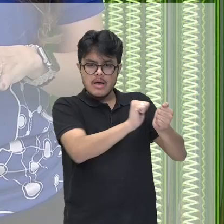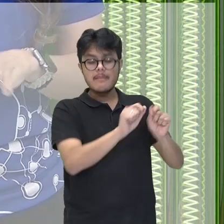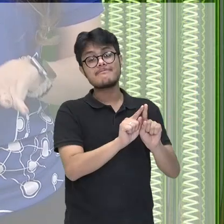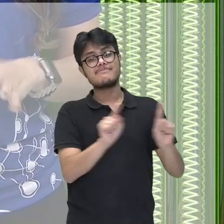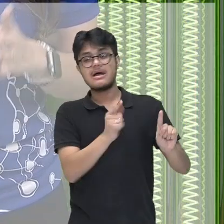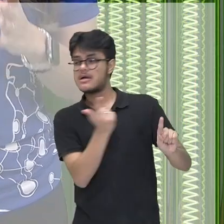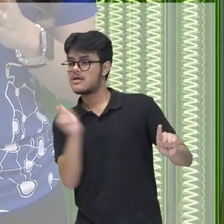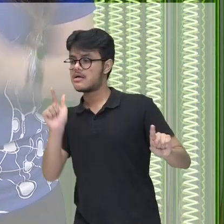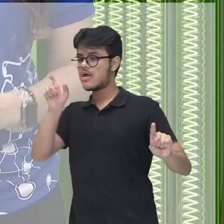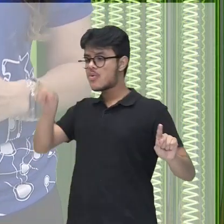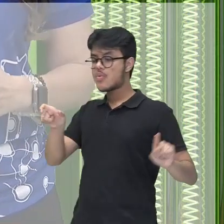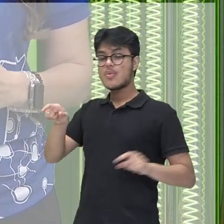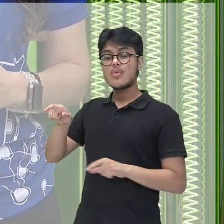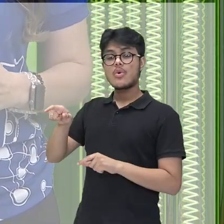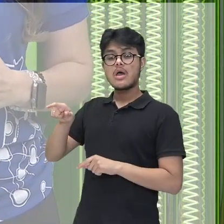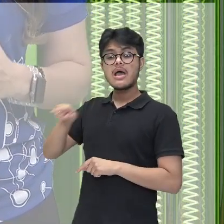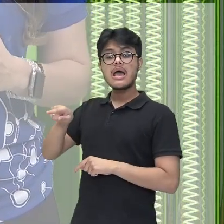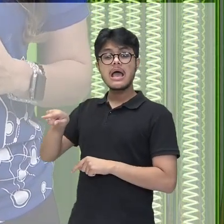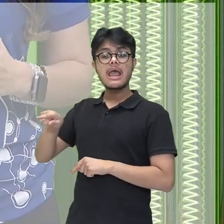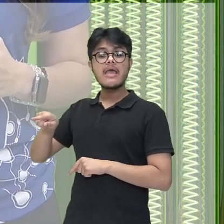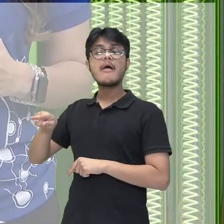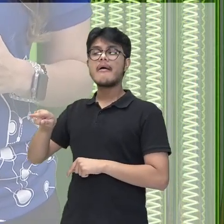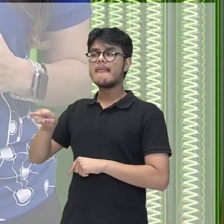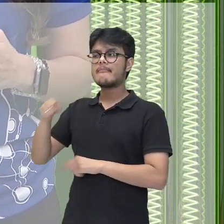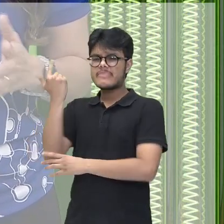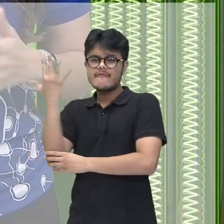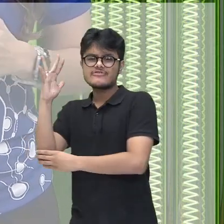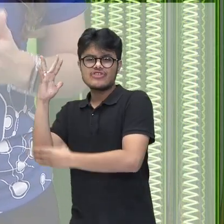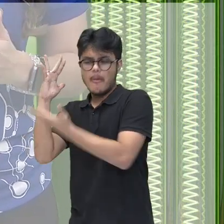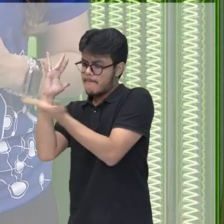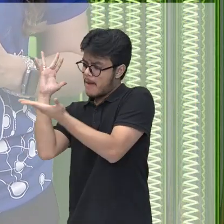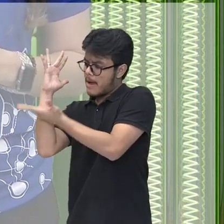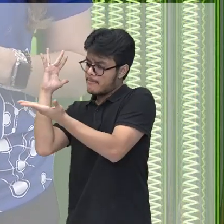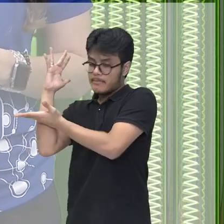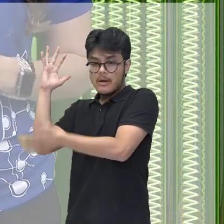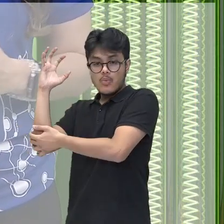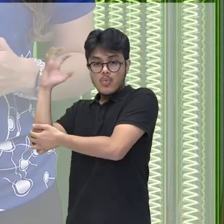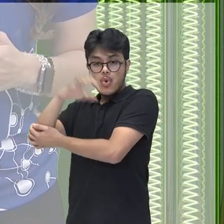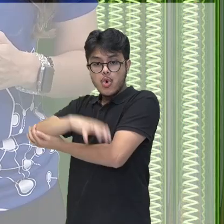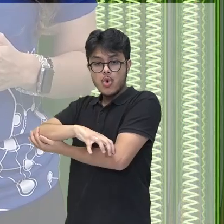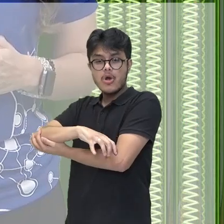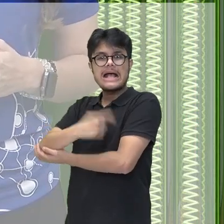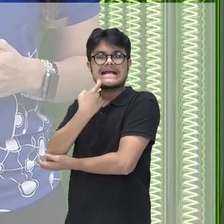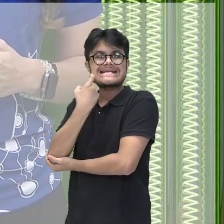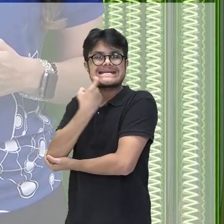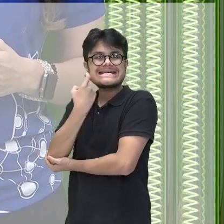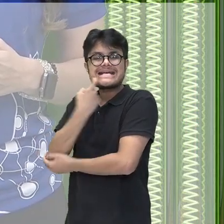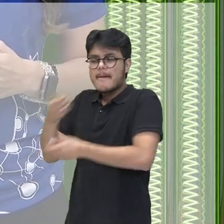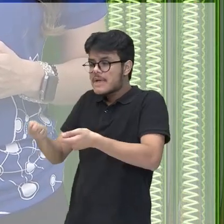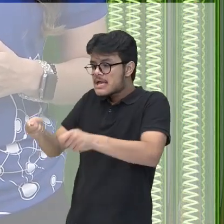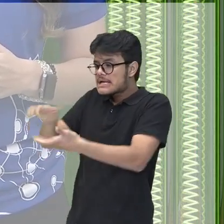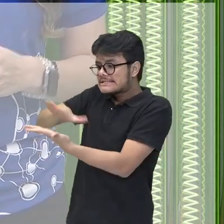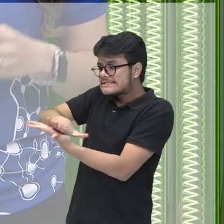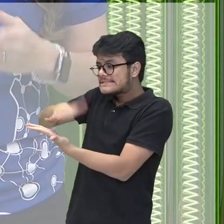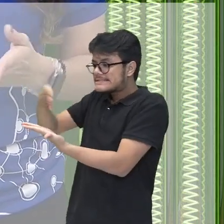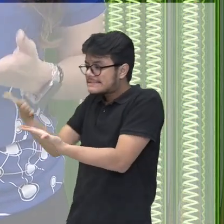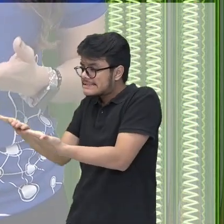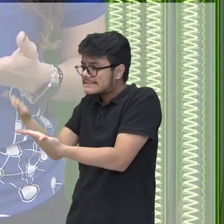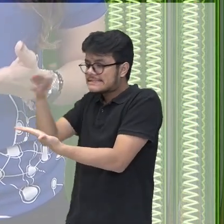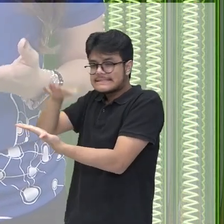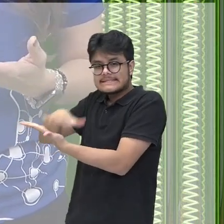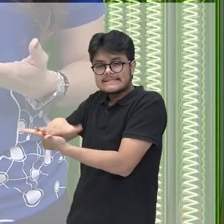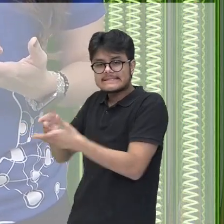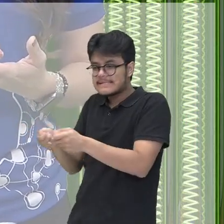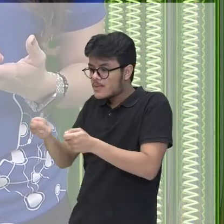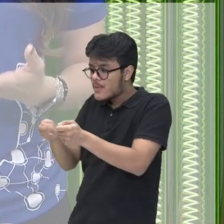Agora, aquele carvão que a gente utiliza na nossa churrasqueira para assar o nosso peixe, aquele carvão ali é